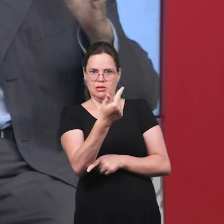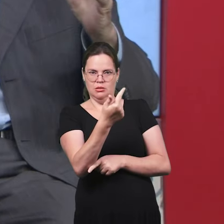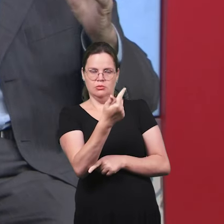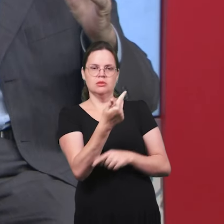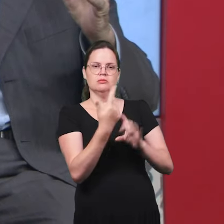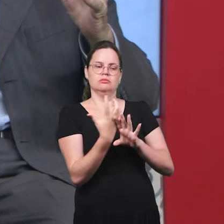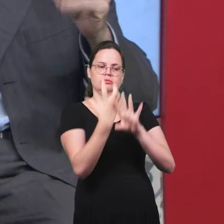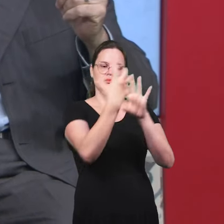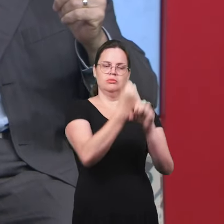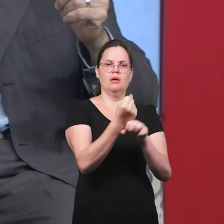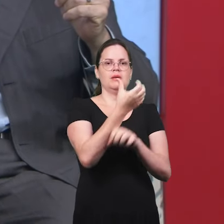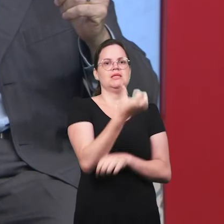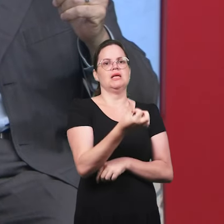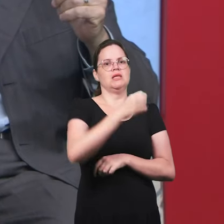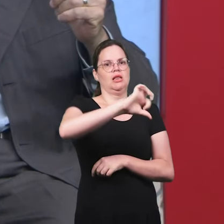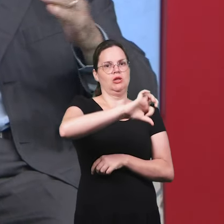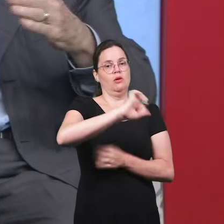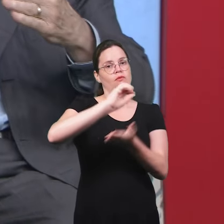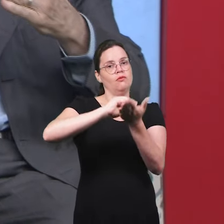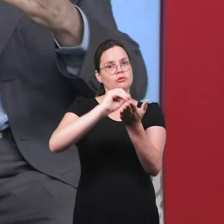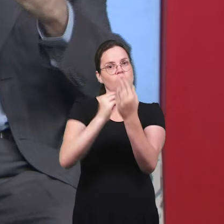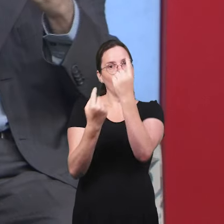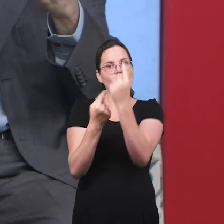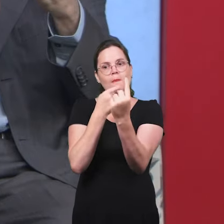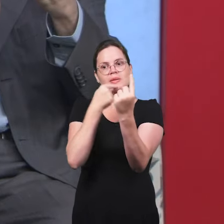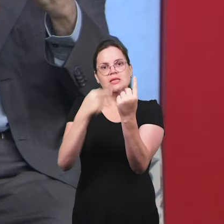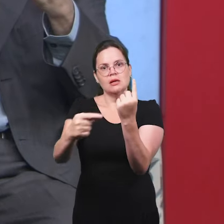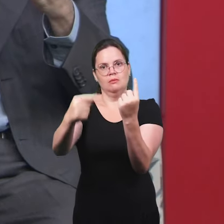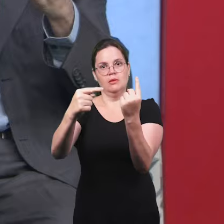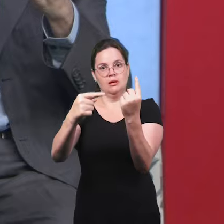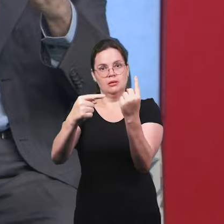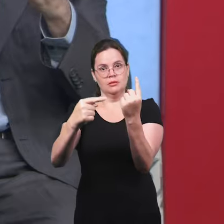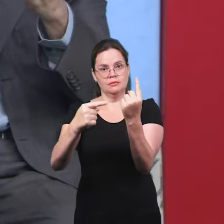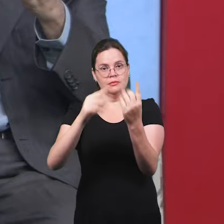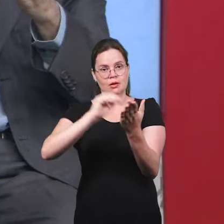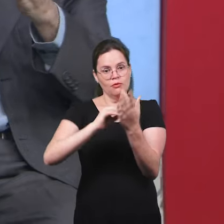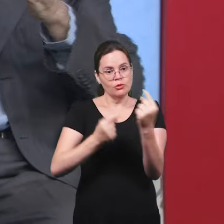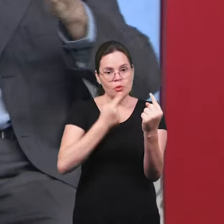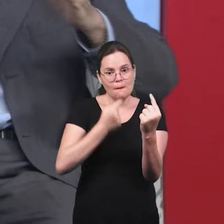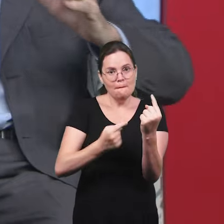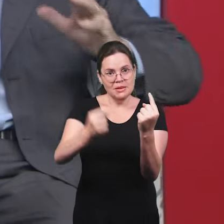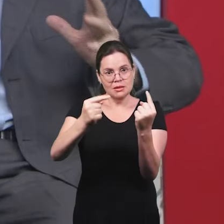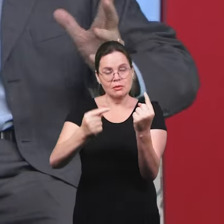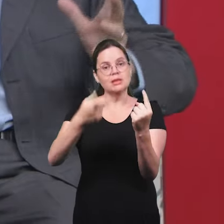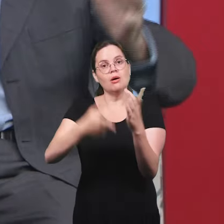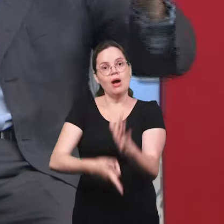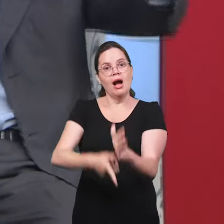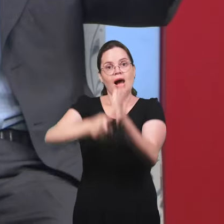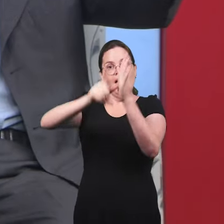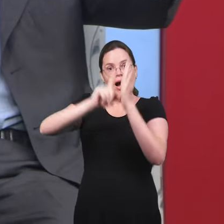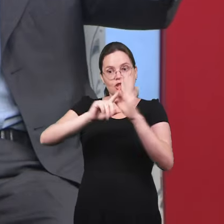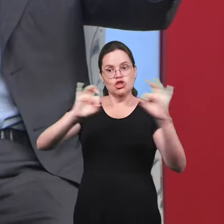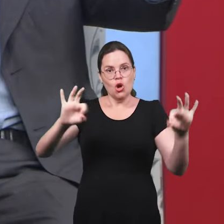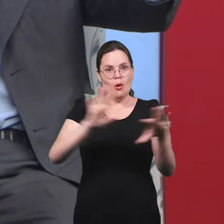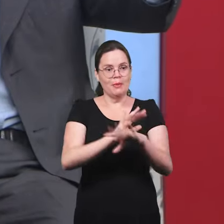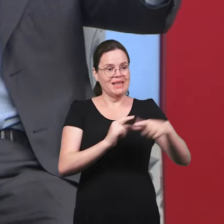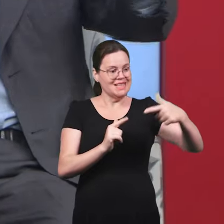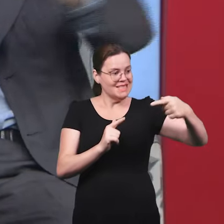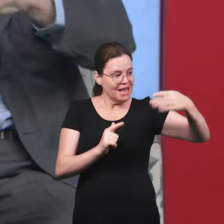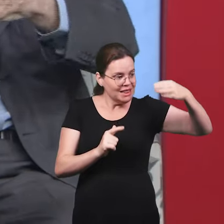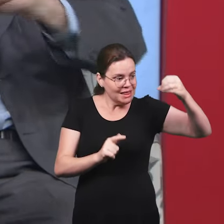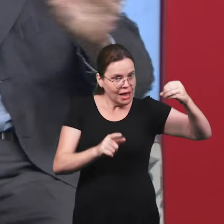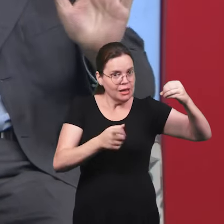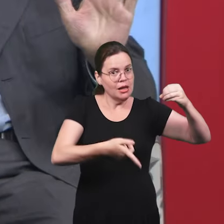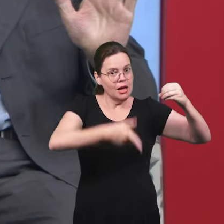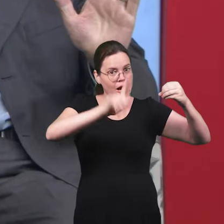7, 69 semanas. Faltou uma. Então Jesus veio antes de completar. Jesus introduz o Novo